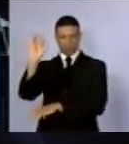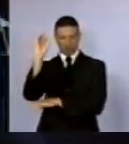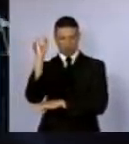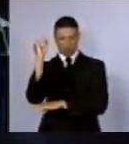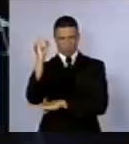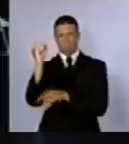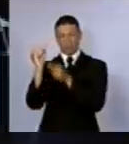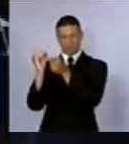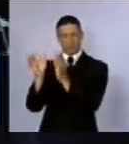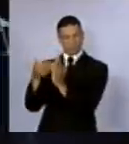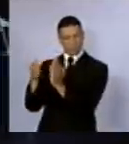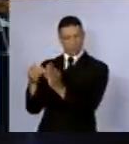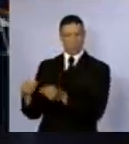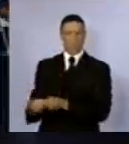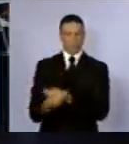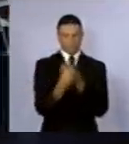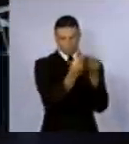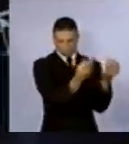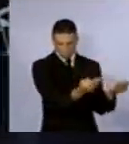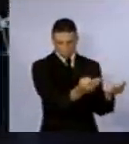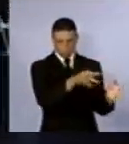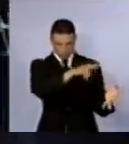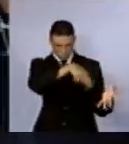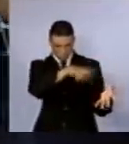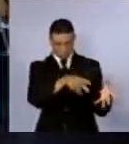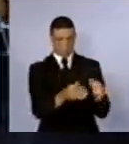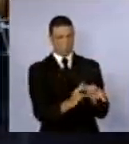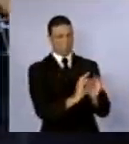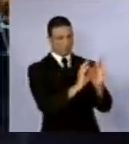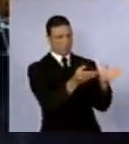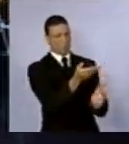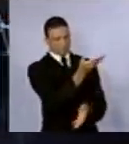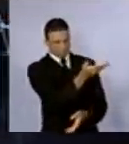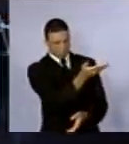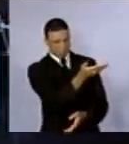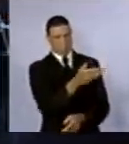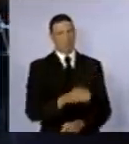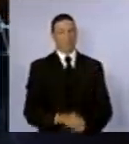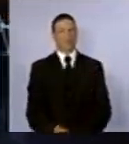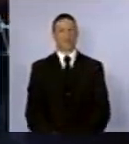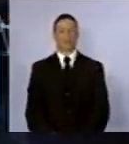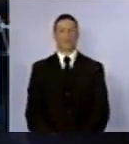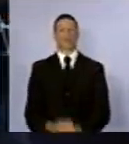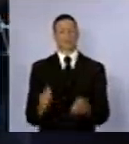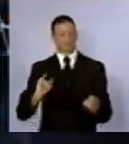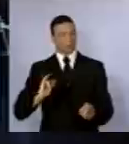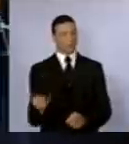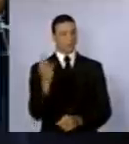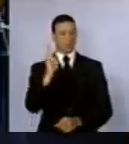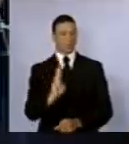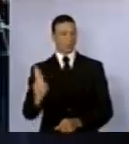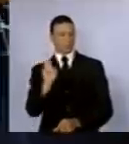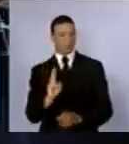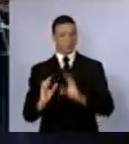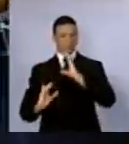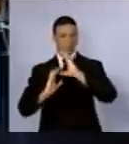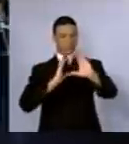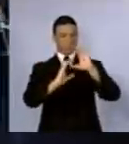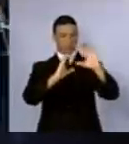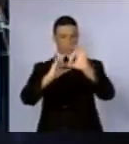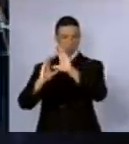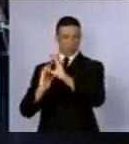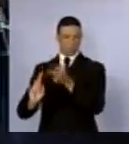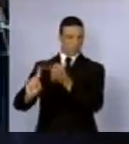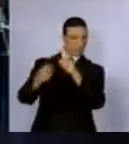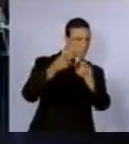gabinete do ministro uma série de volumes para serem também. Então, foi uma das principais questões que a gente tem utilizado para a nossa comunicação que a gente tem feito